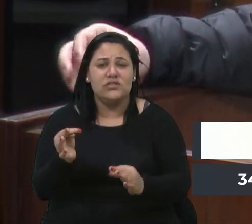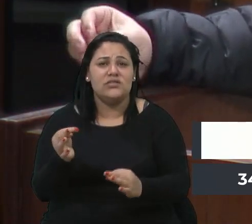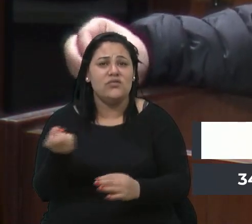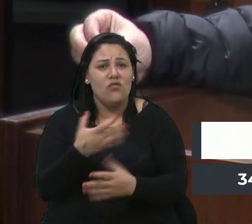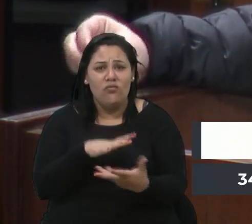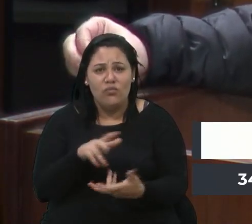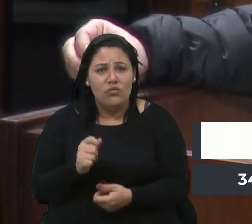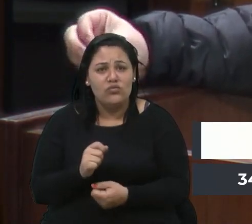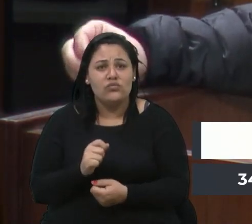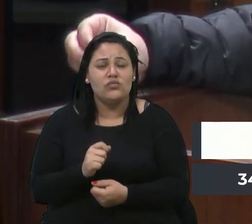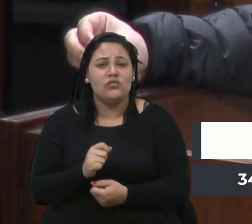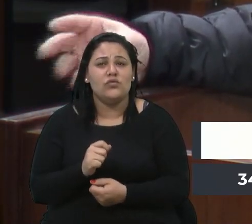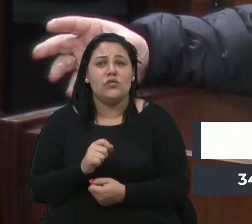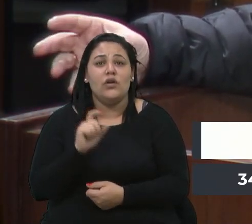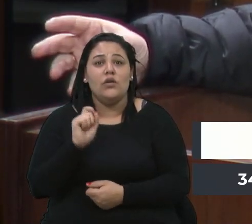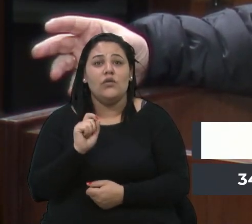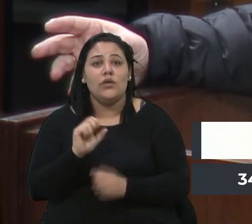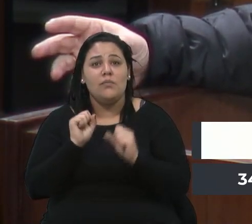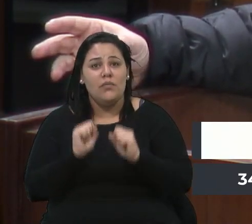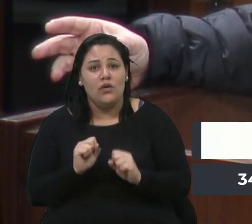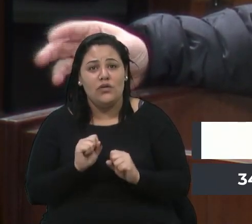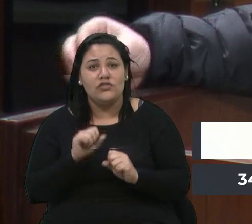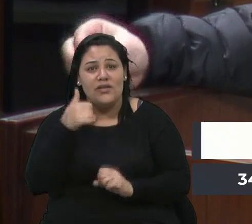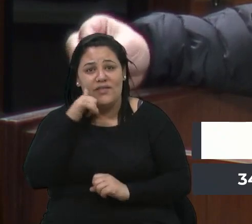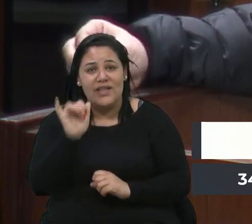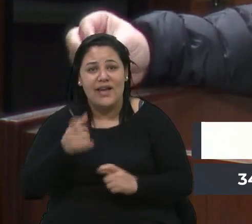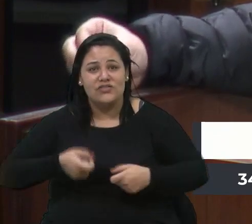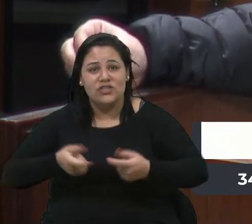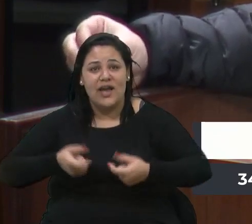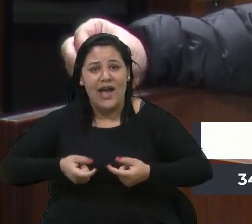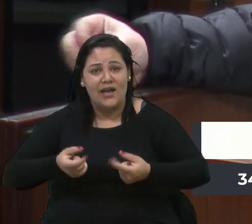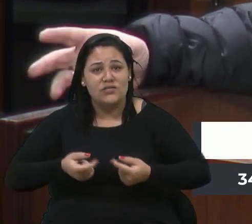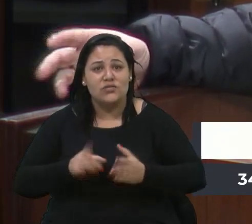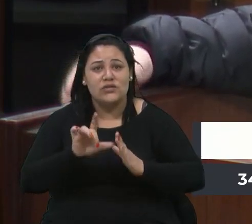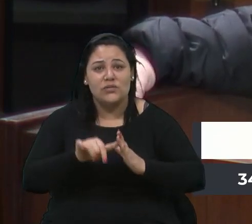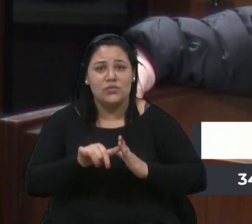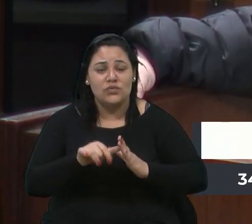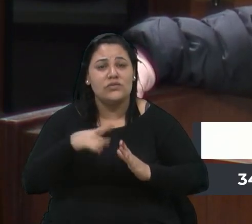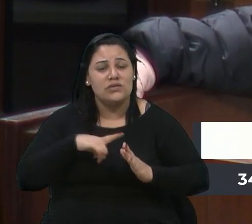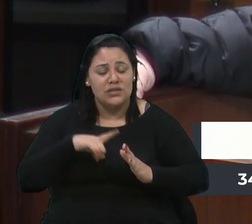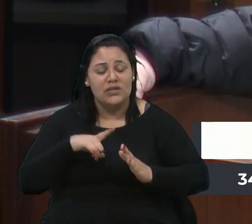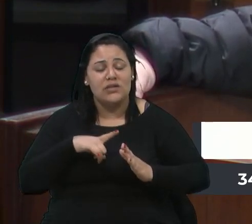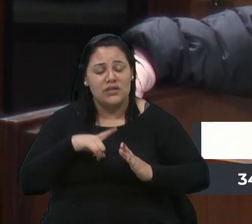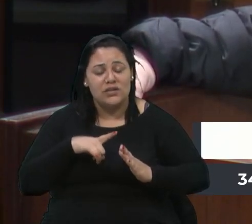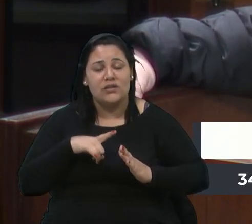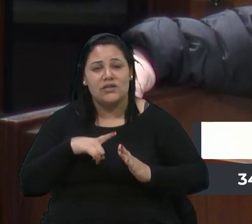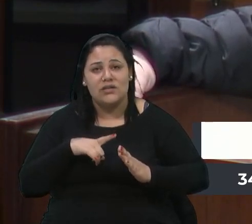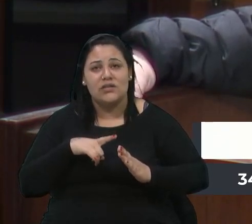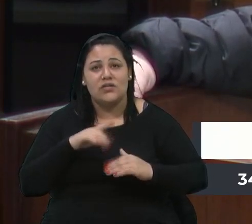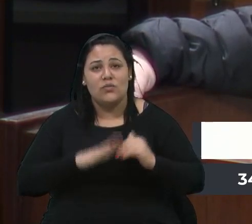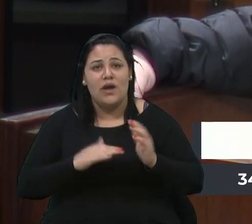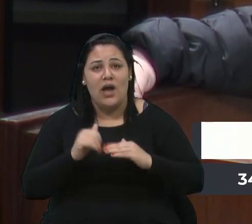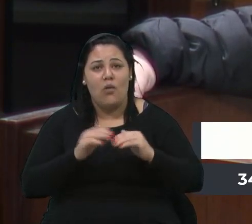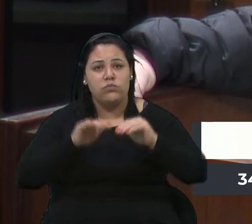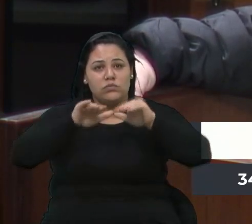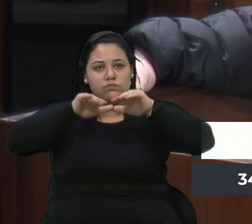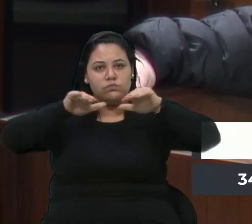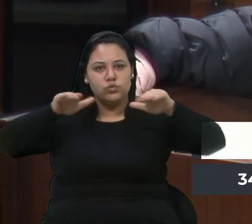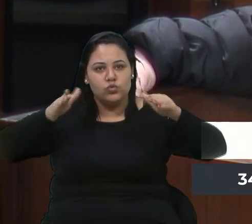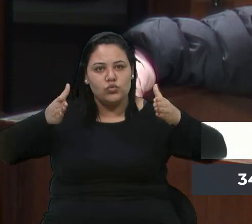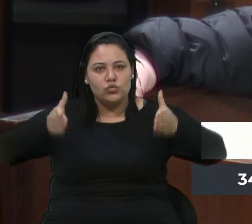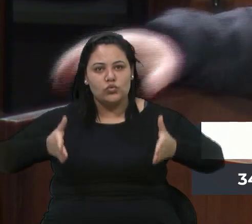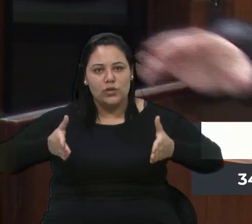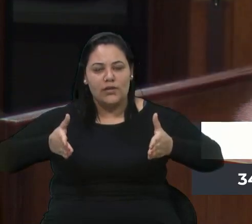que pode ser economizado, e o que se tem de economia numa obra modular do que uma